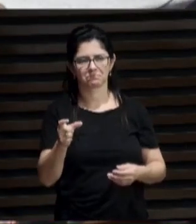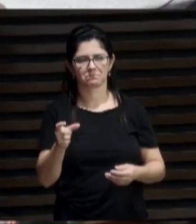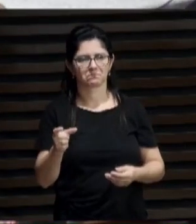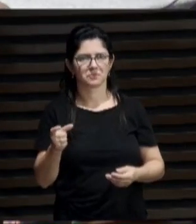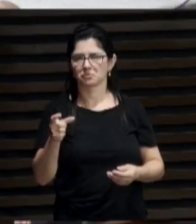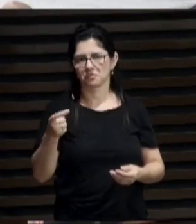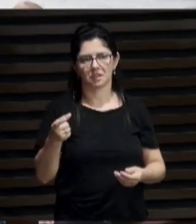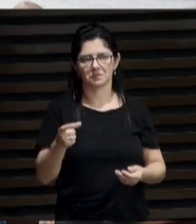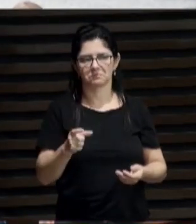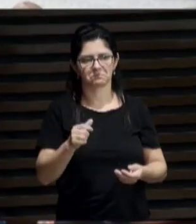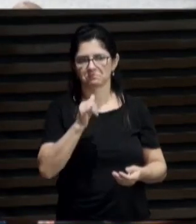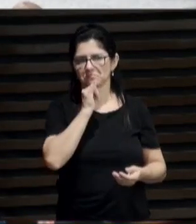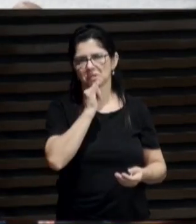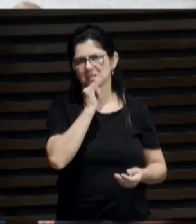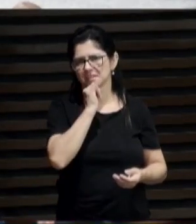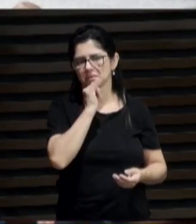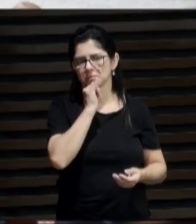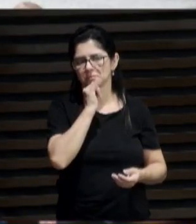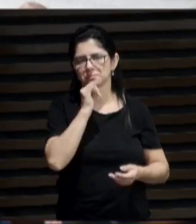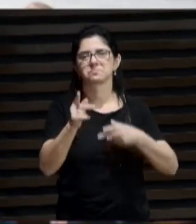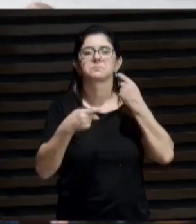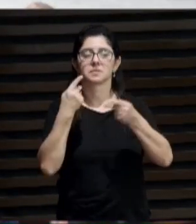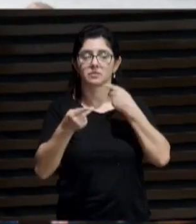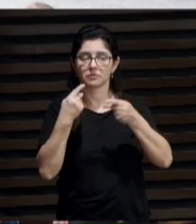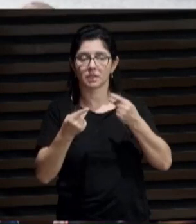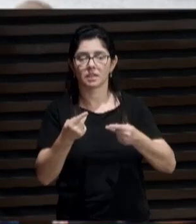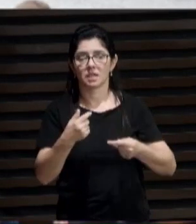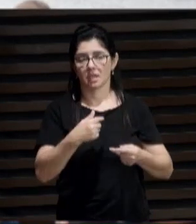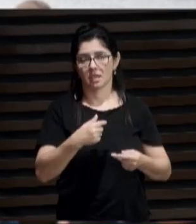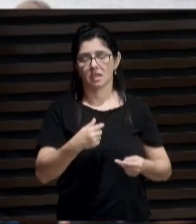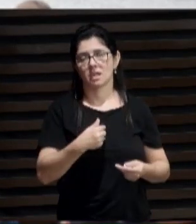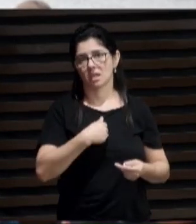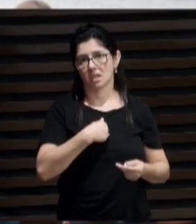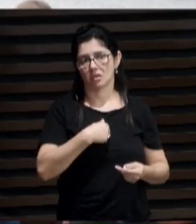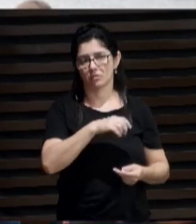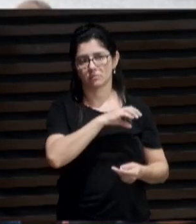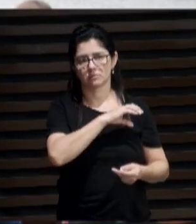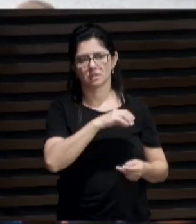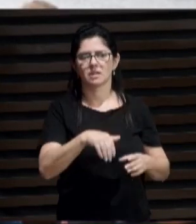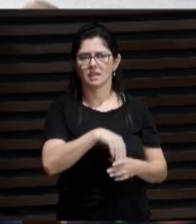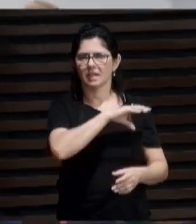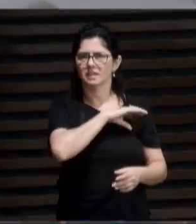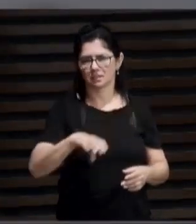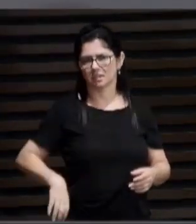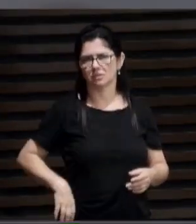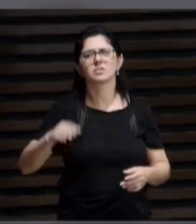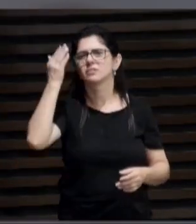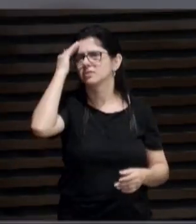Por exemplo, quando você diz assim, eu estou em Cristo, o que você entende disso?